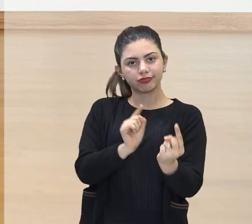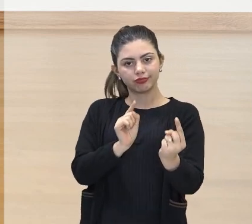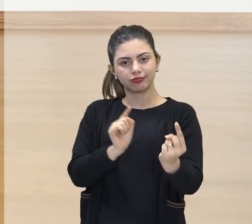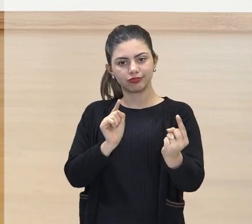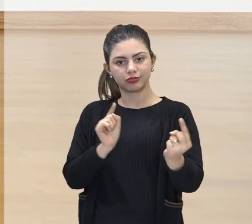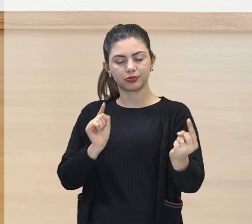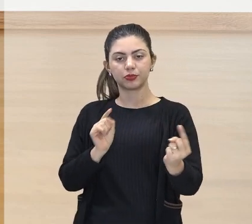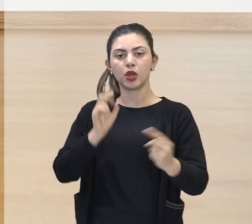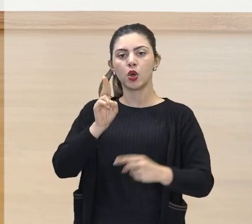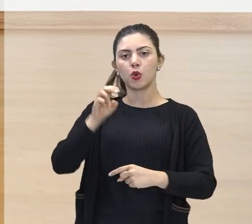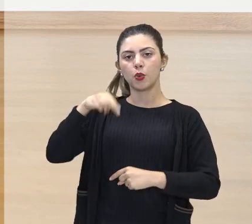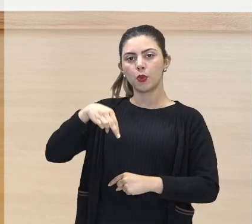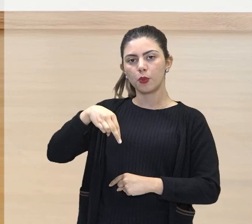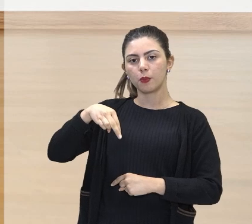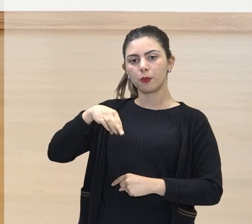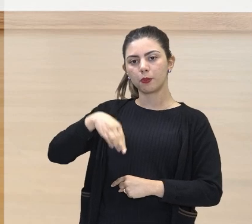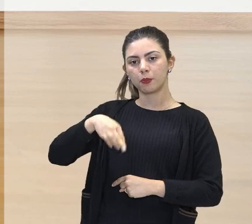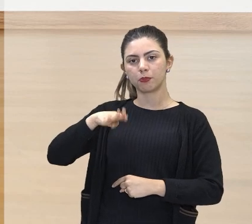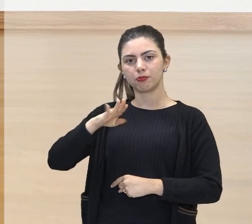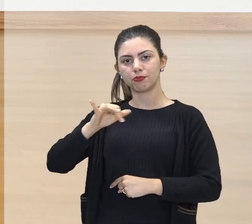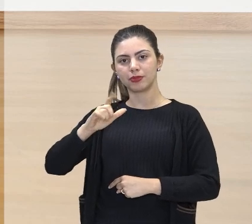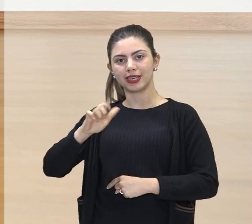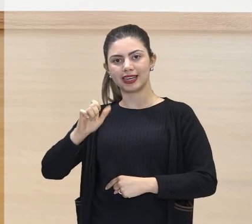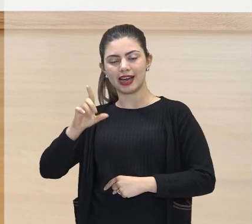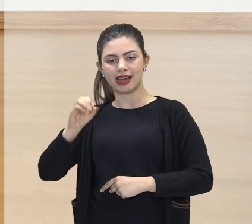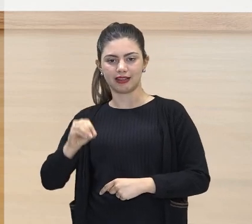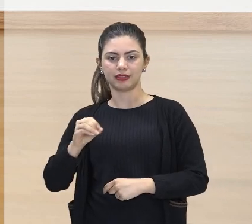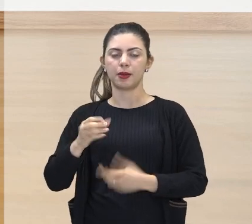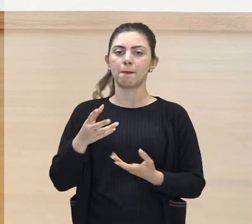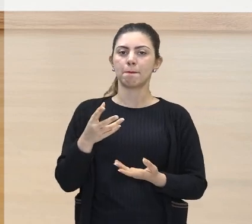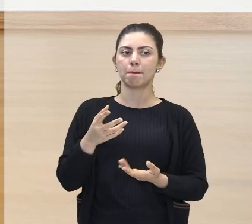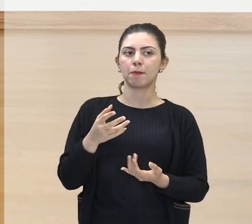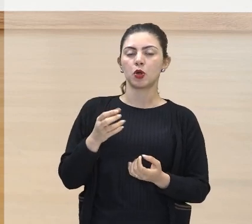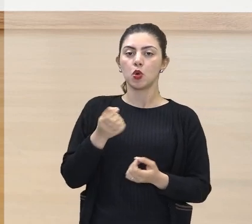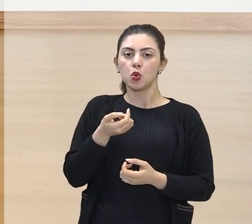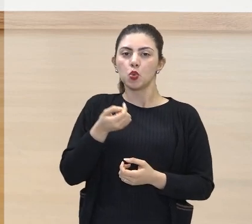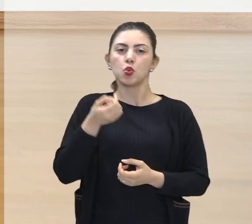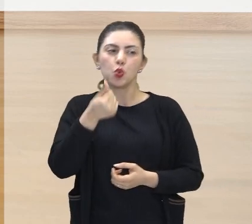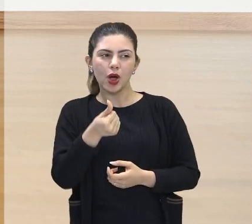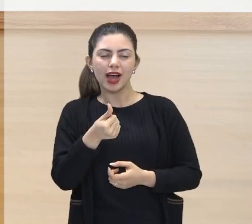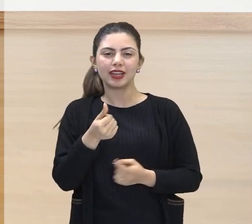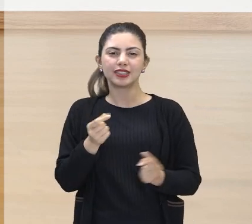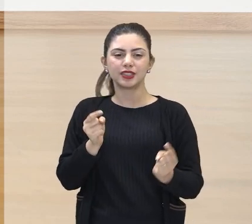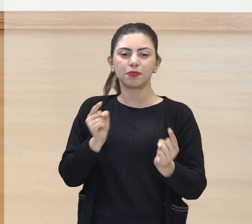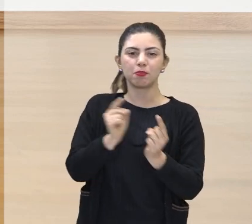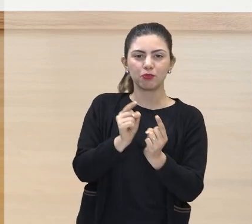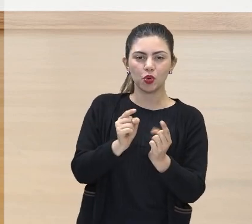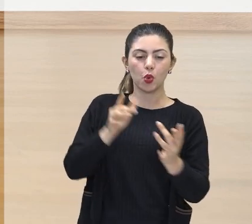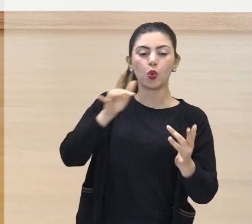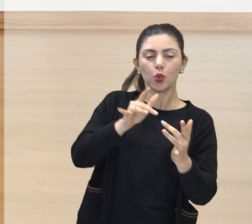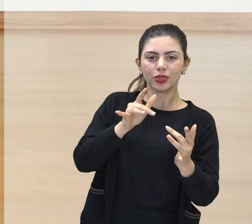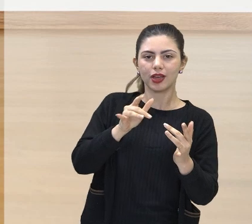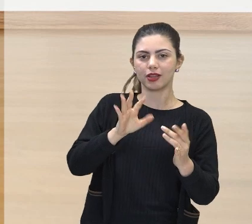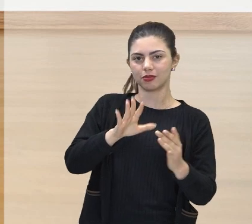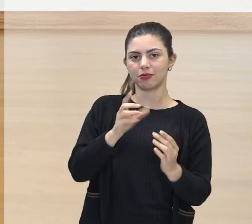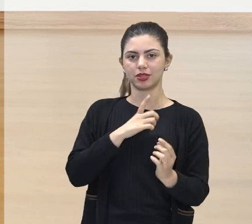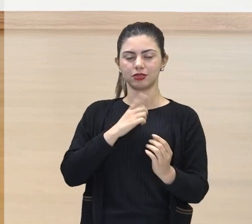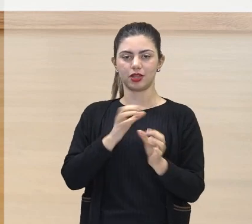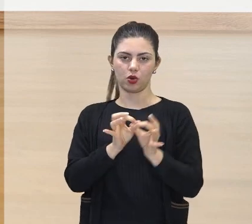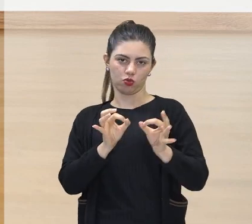A umbigada no jongo é de longe, eles fazem a menção desse movimento da umbigada, eles fazem de